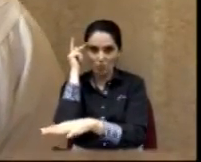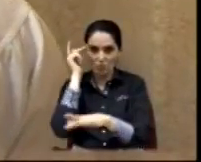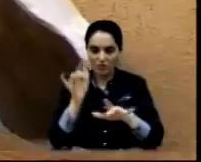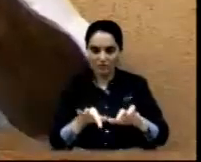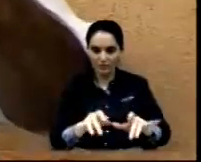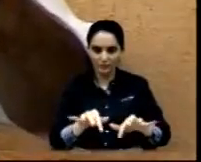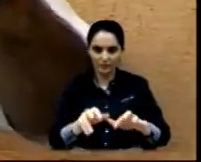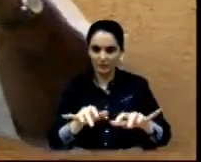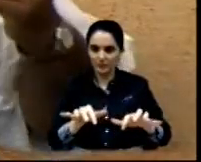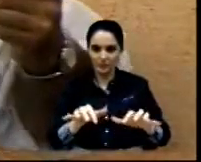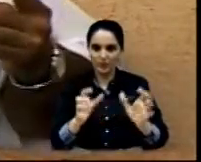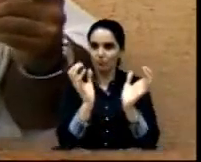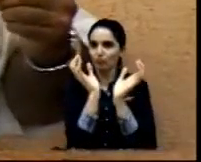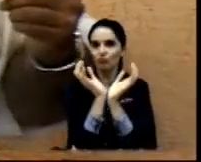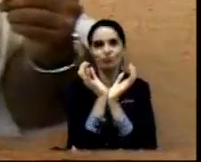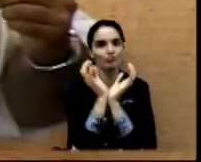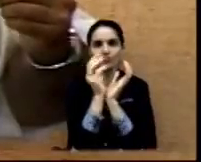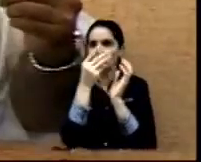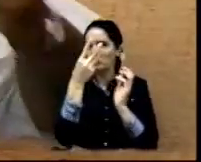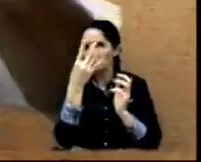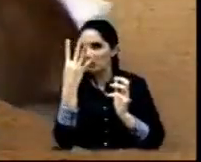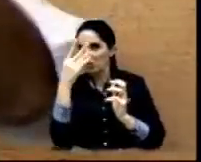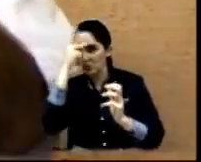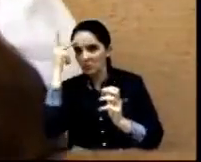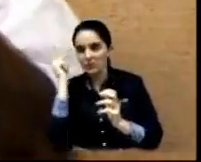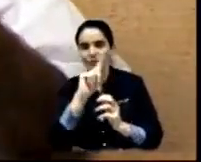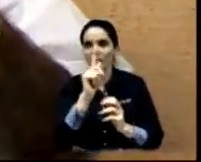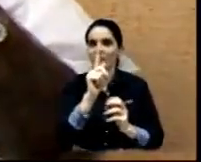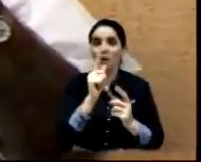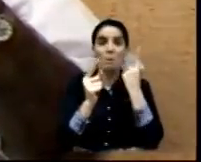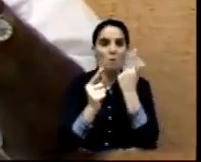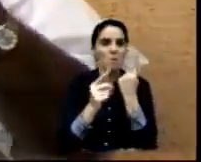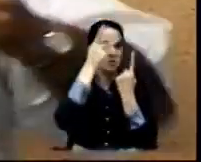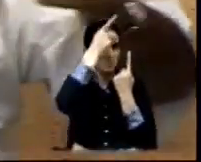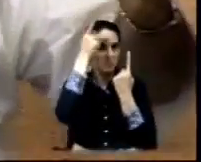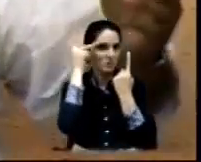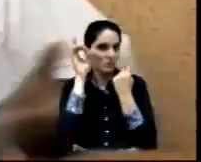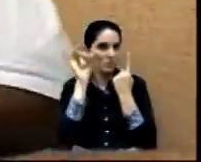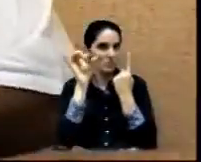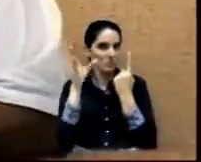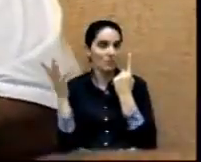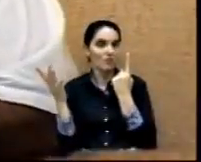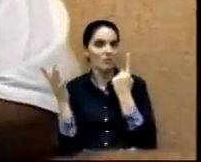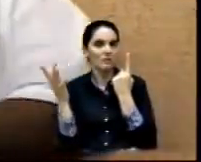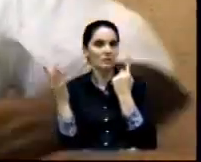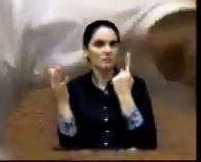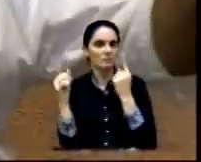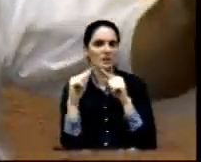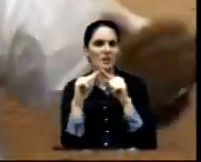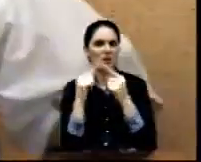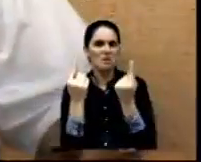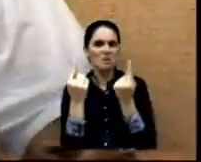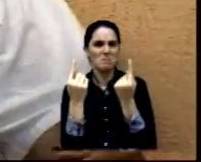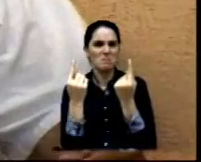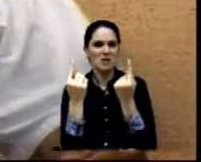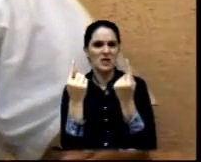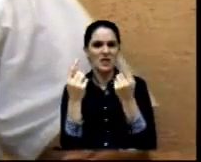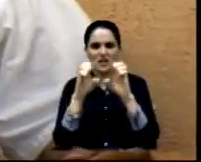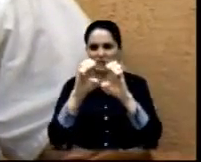uma equipe com 3, 4 pessoas. Eu preciso de uma pessoa. Mas o nosso sistema está integrado com a